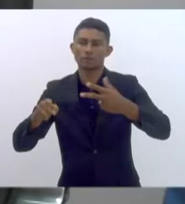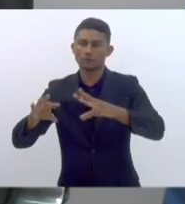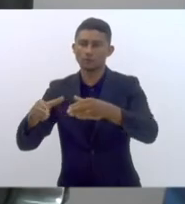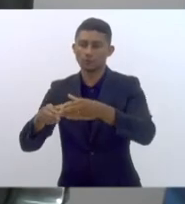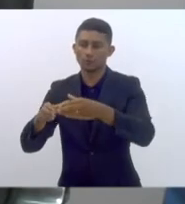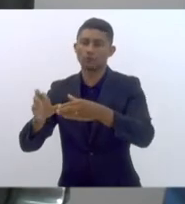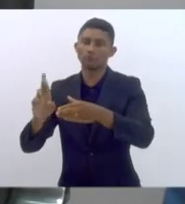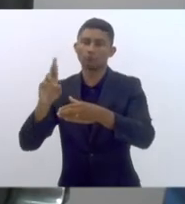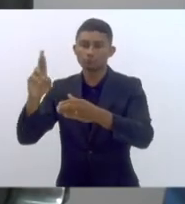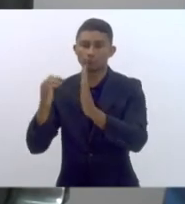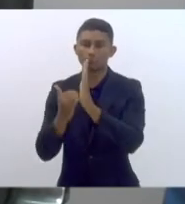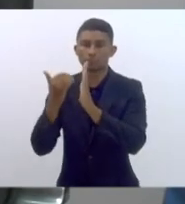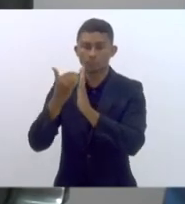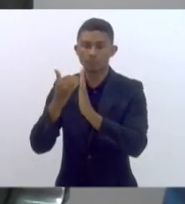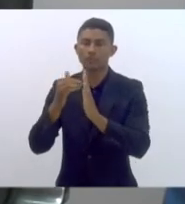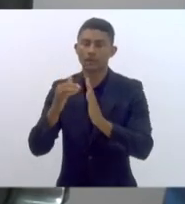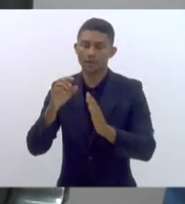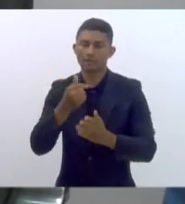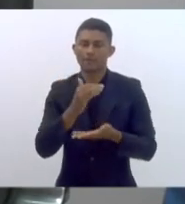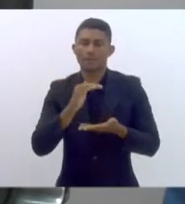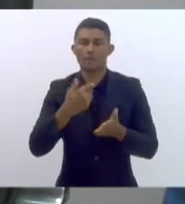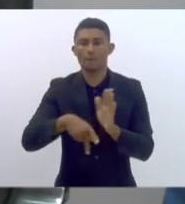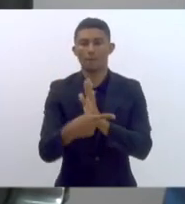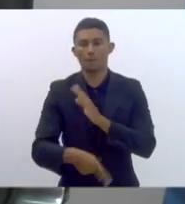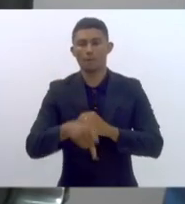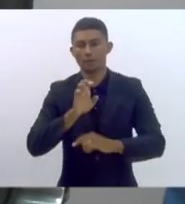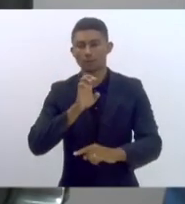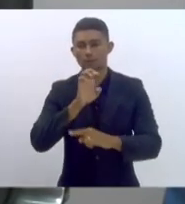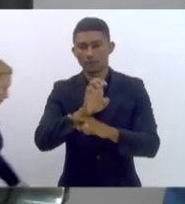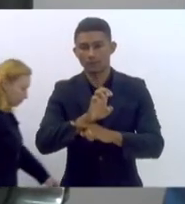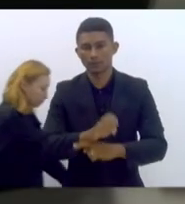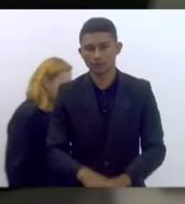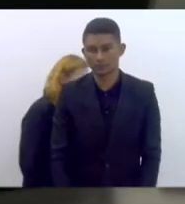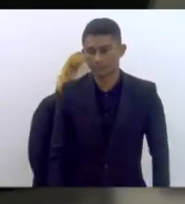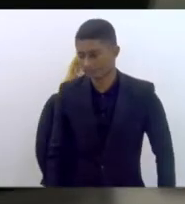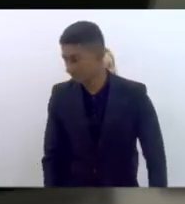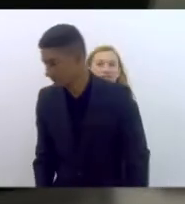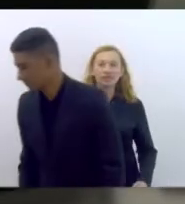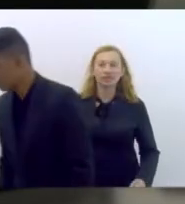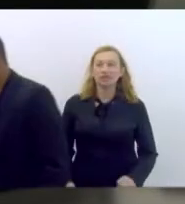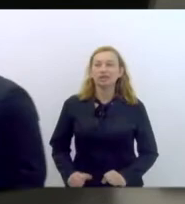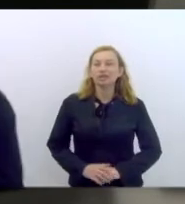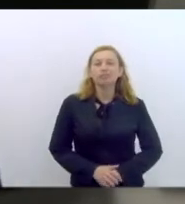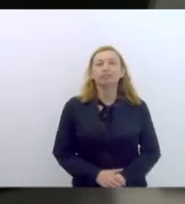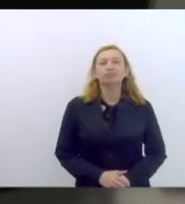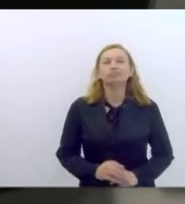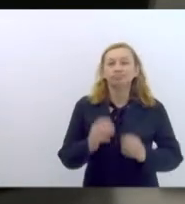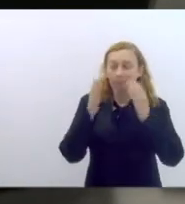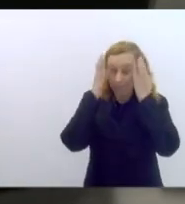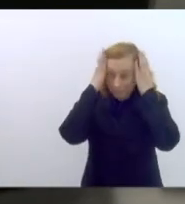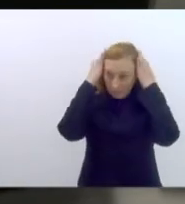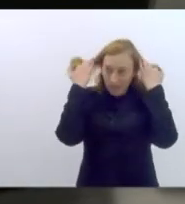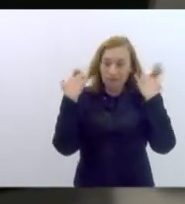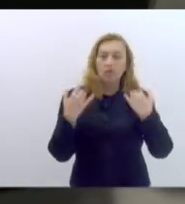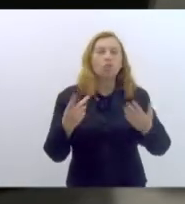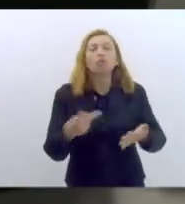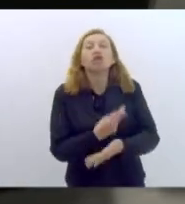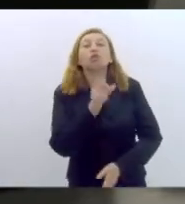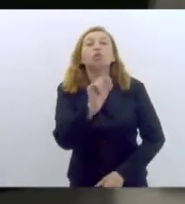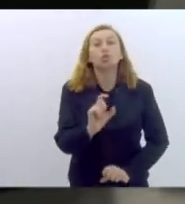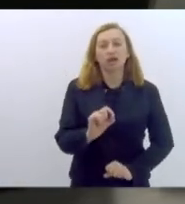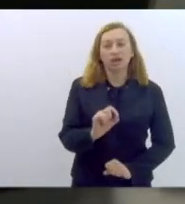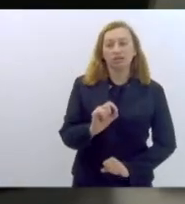Tesouro do Estado. Né? Pois não, Pedro? Se puder falar... O que acontece? A